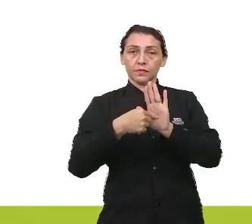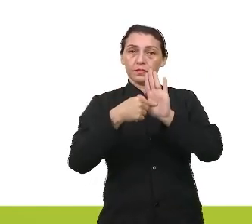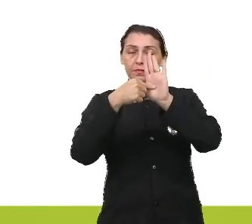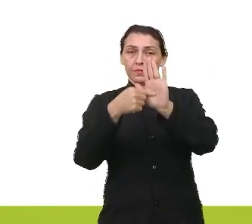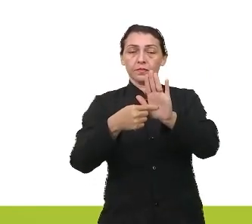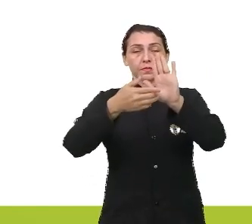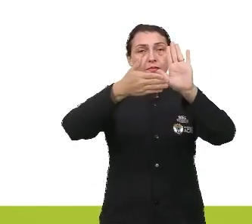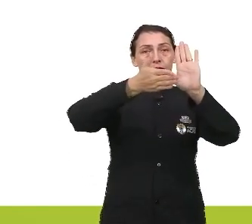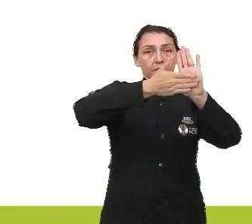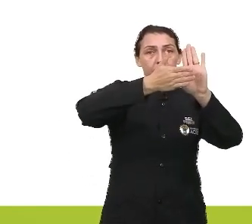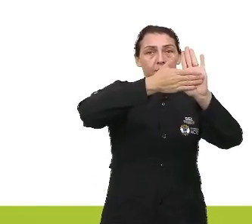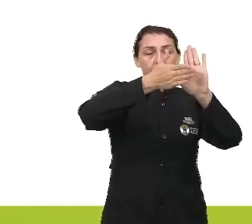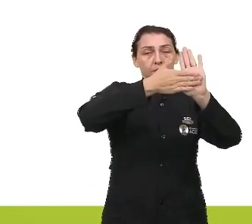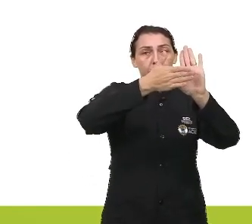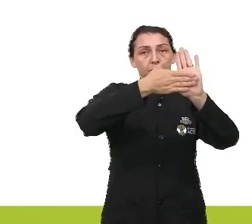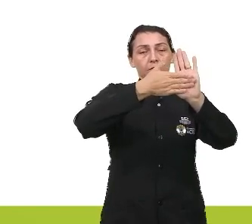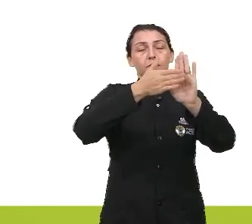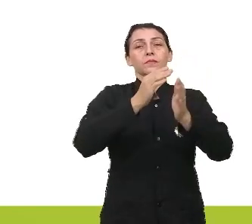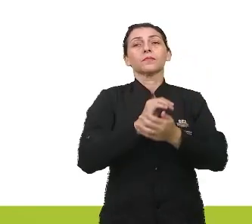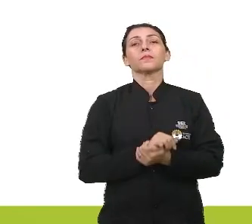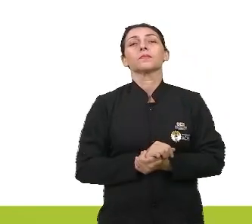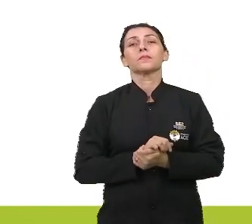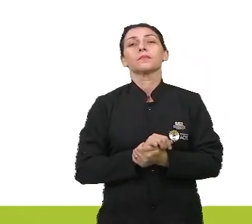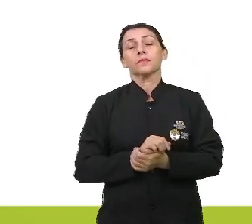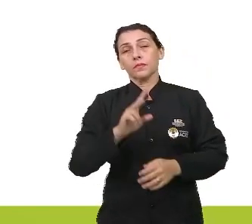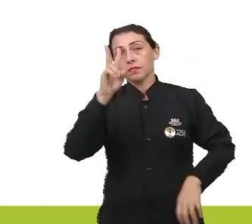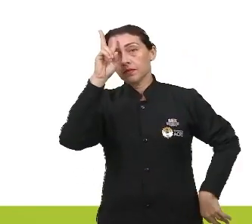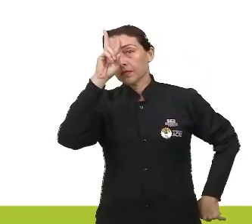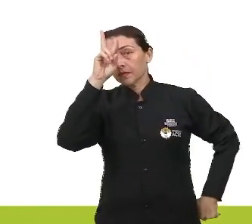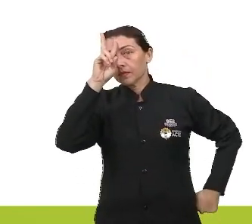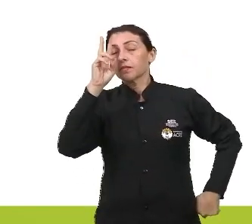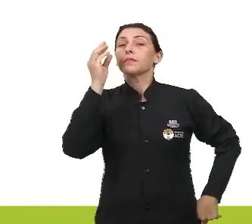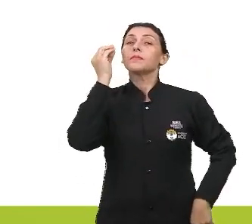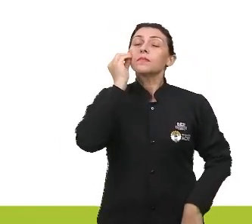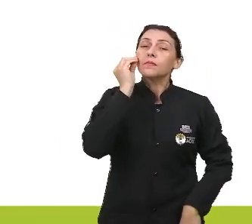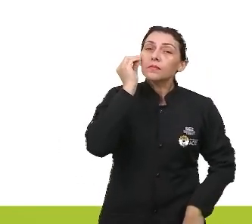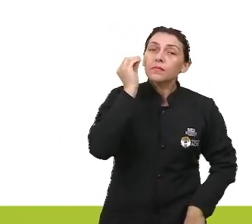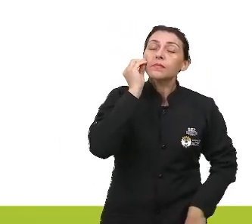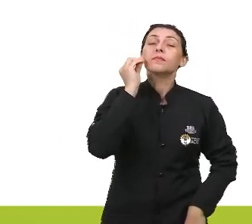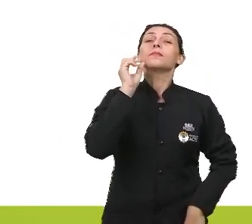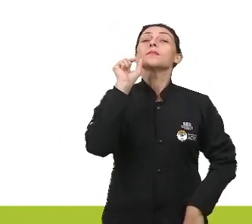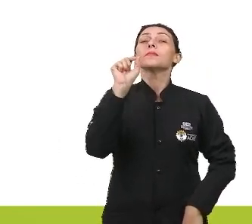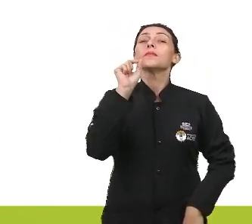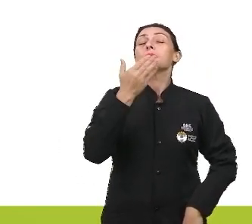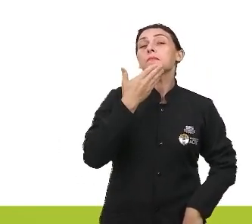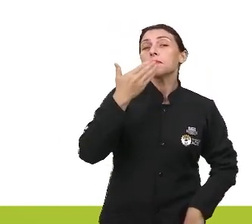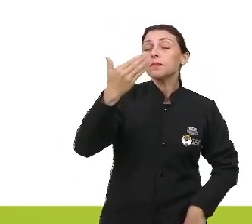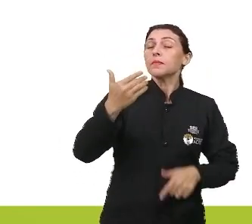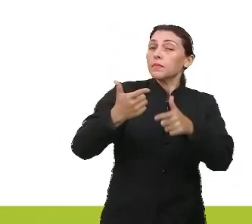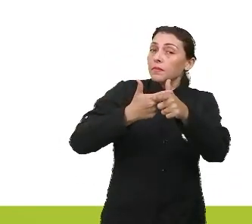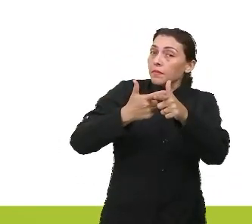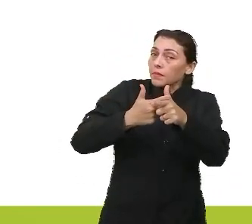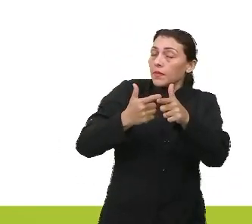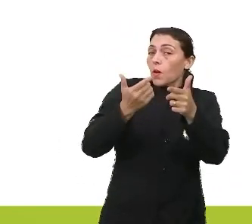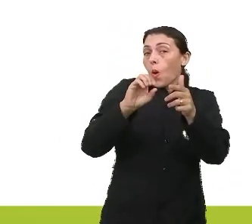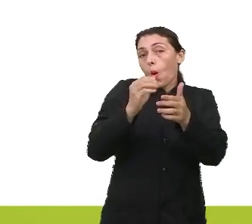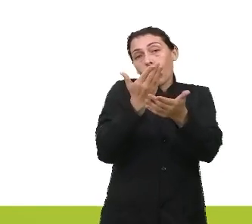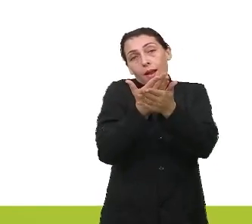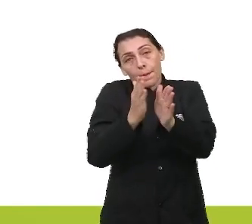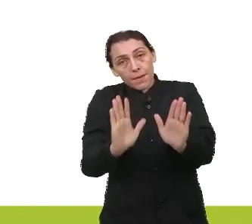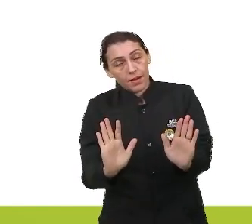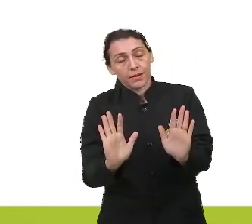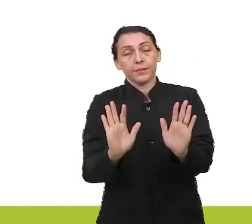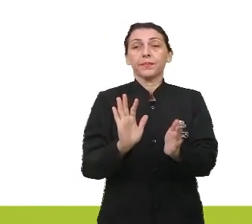uma proposta de intervenção. Lembra que é a tentativa de solucionar ou minimizar o problema